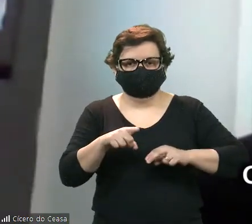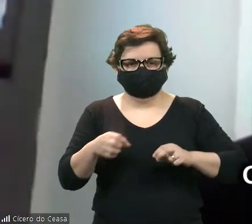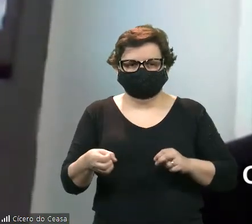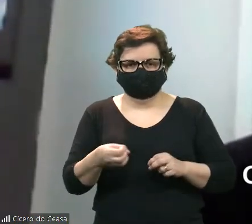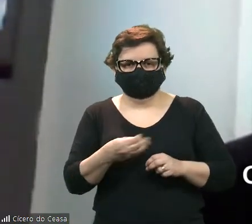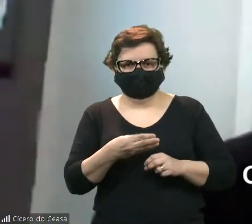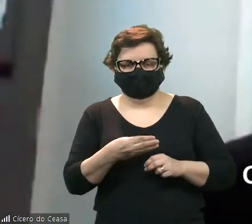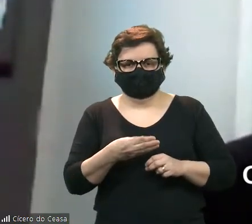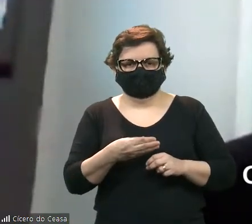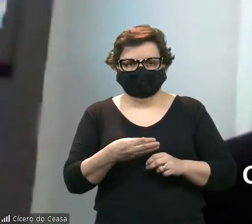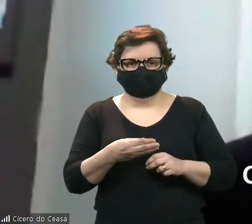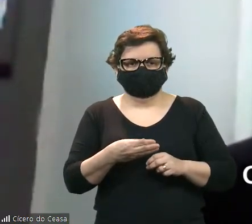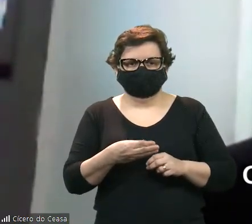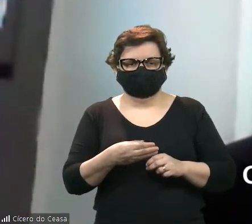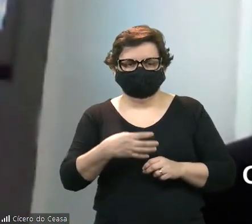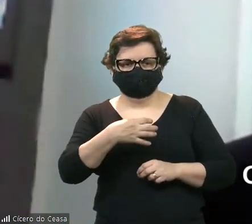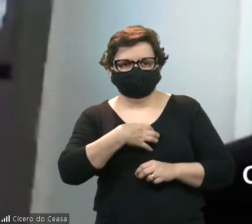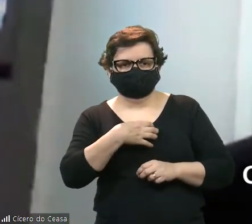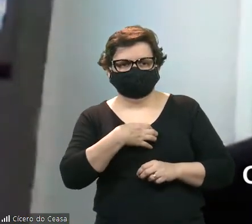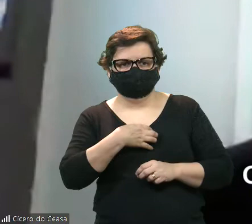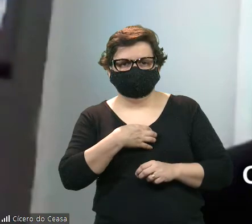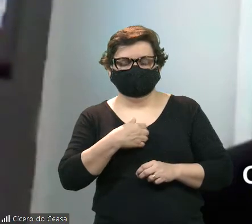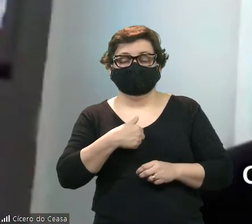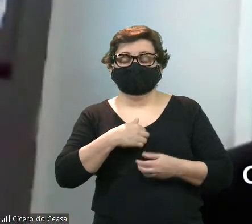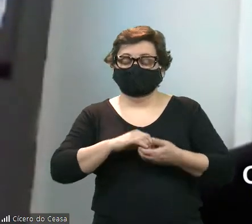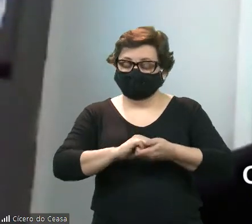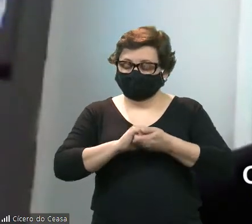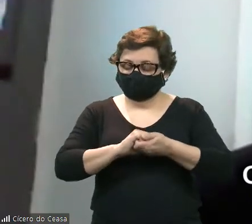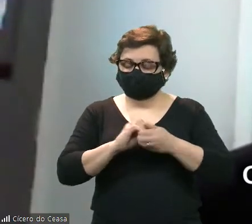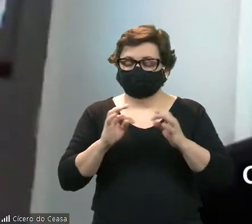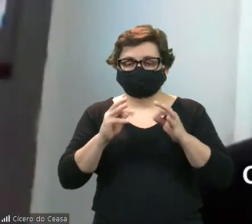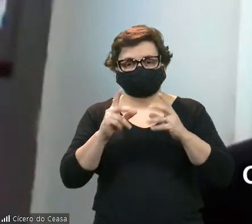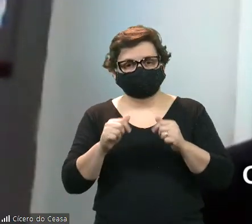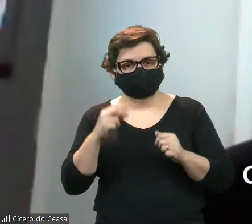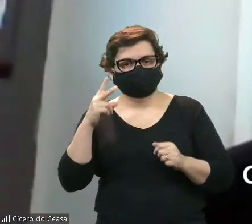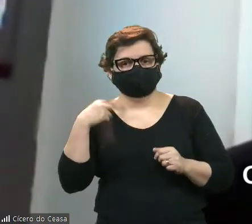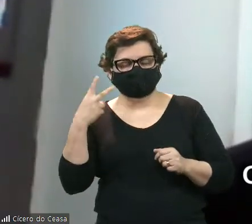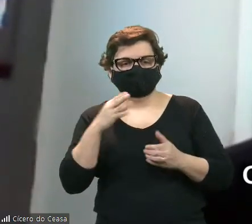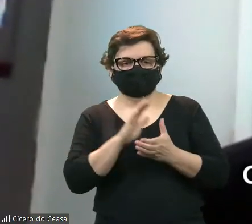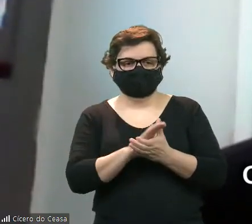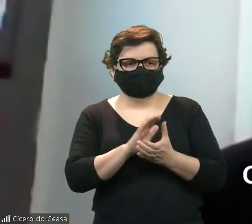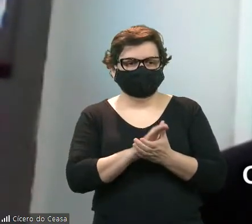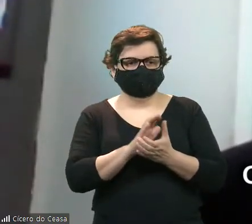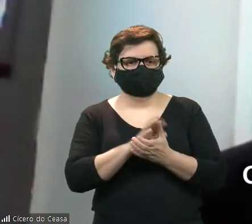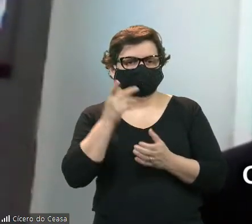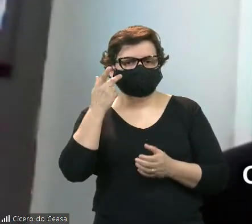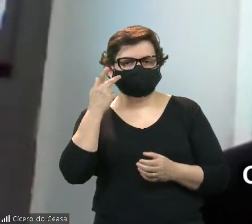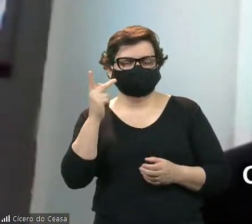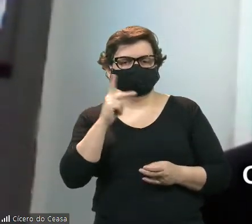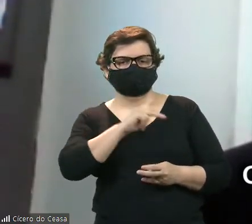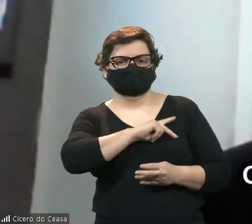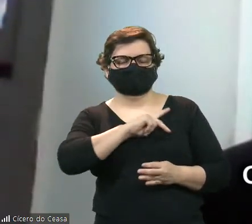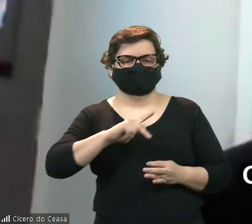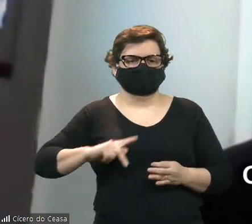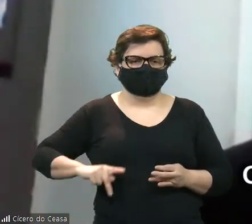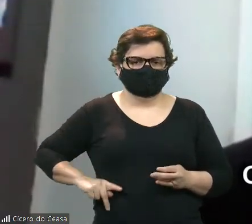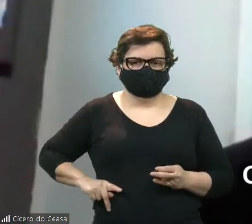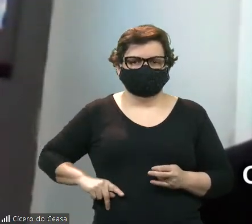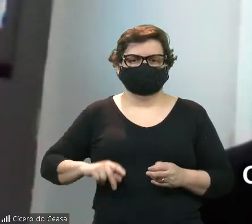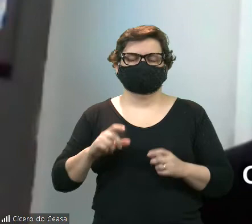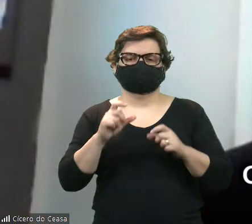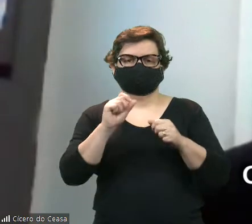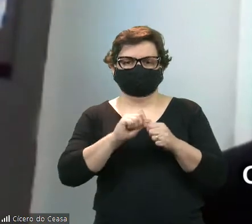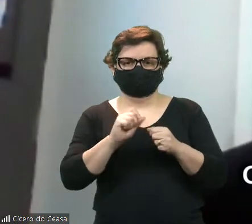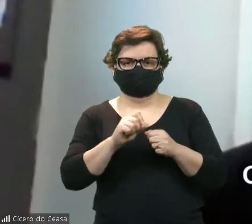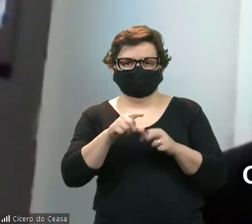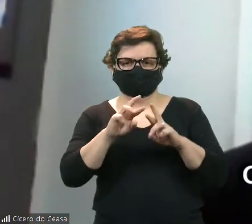dessa sessão, eu cumprimentar todos os vereadores e parabenizá-la aí pela iniciativa da presidência de colocar